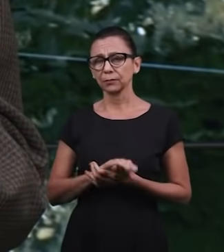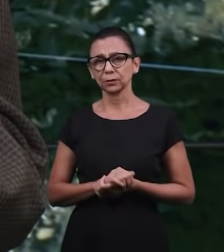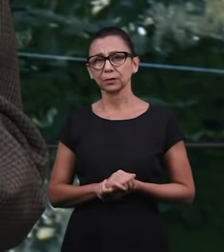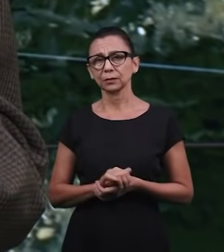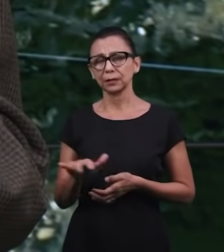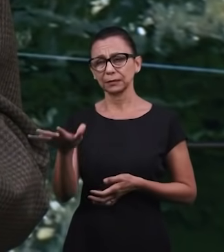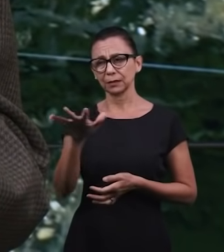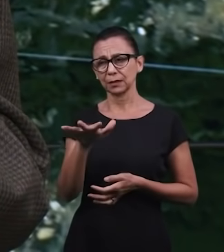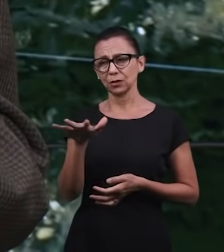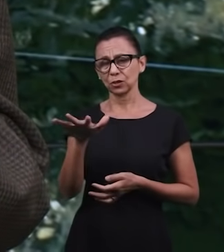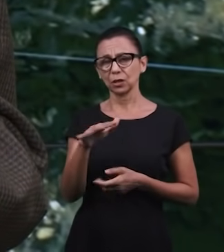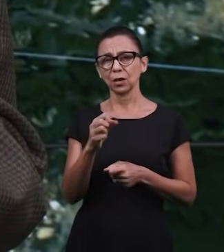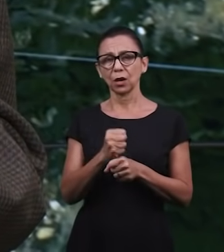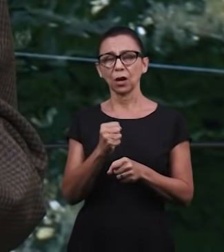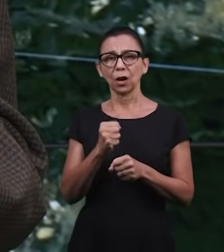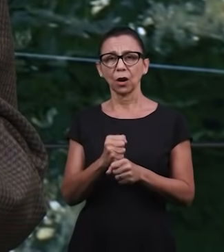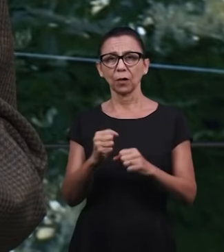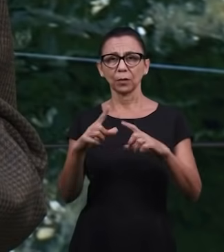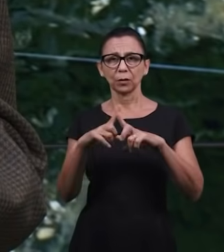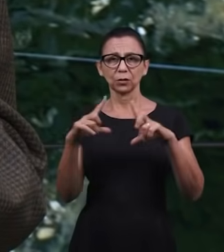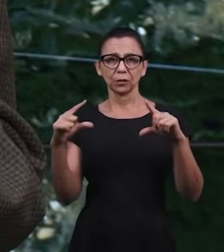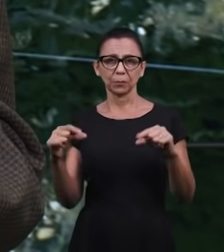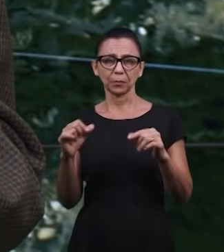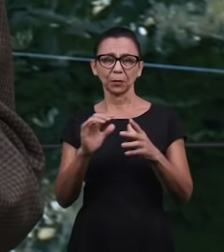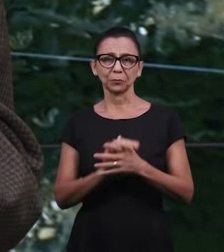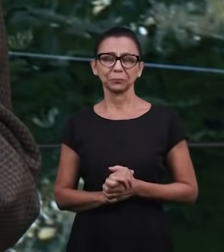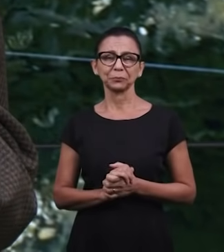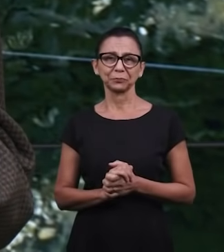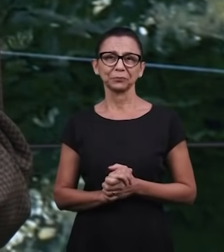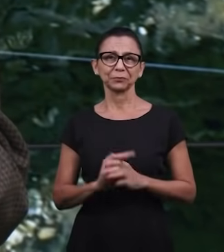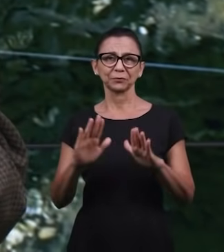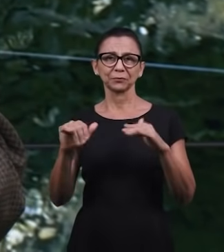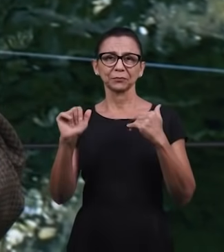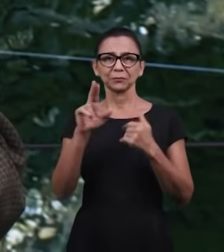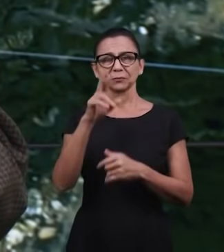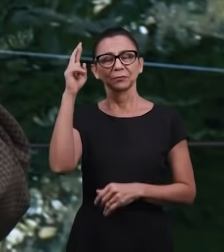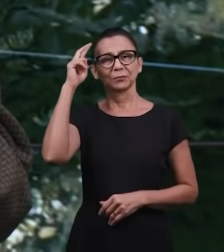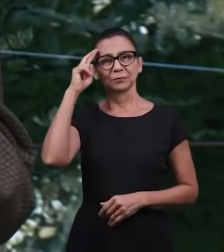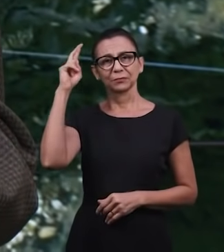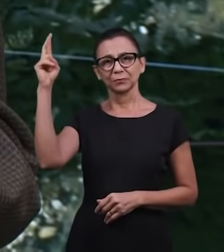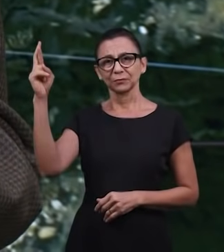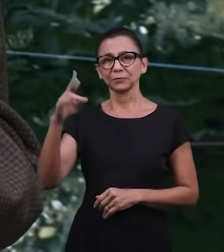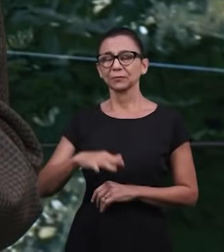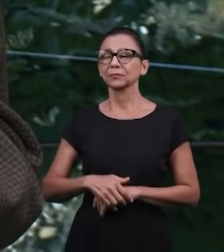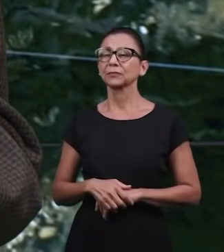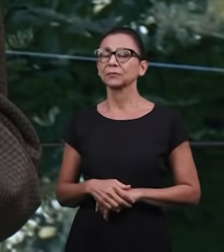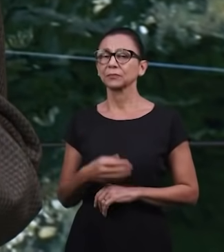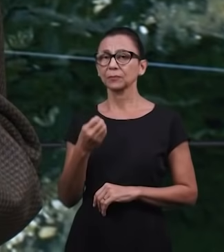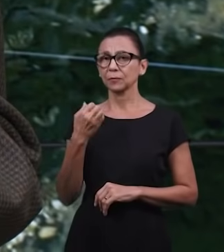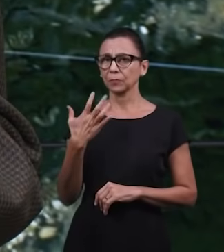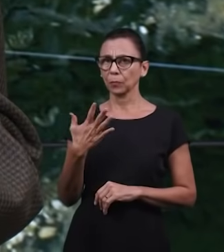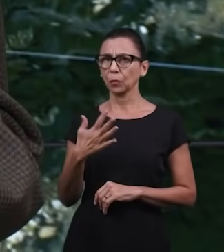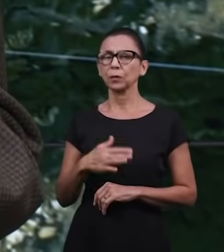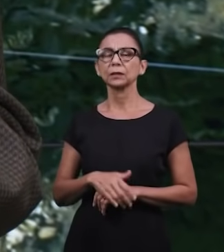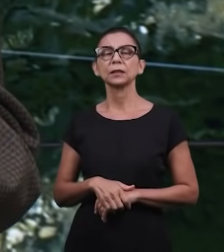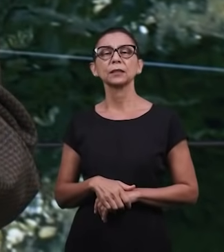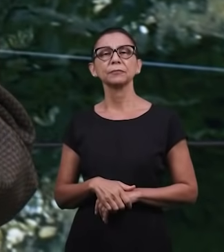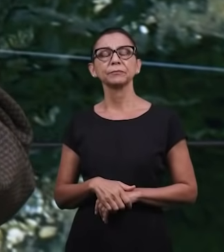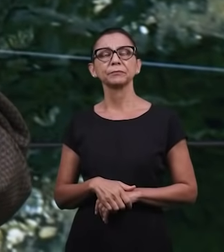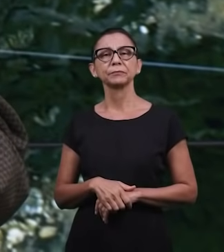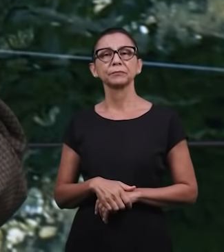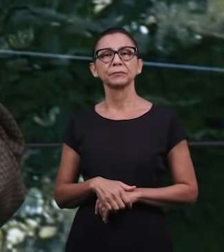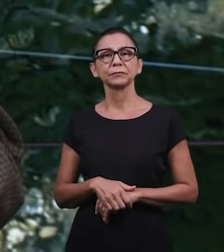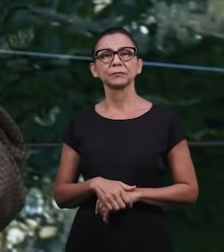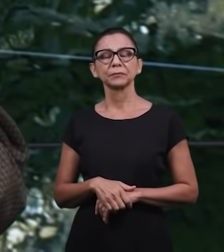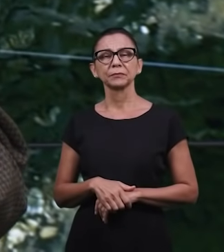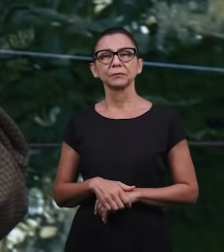Kakamigahara e toda a obra no Japão. Louvado seja o nome do Senhor por essa participação muito ativa das nossas